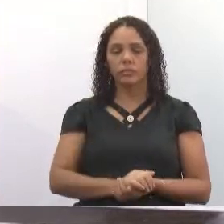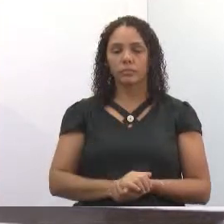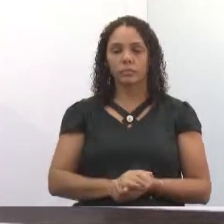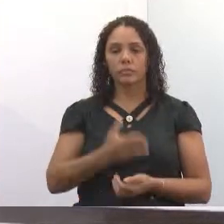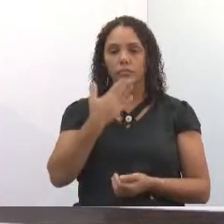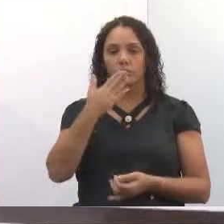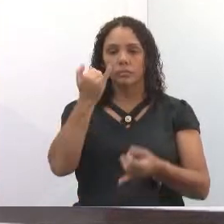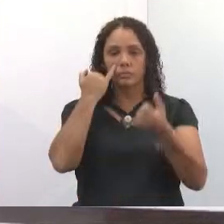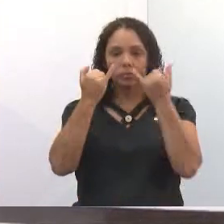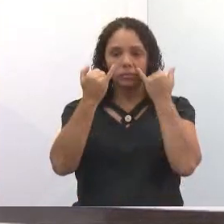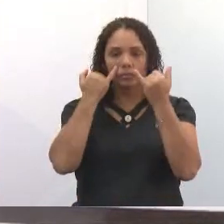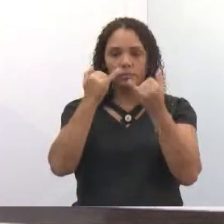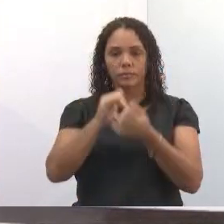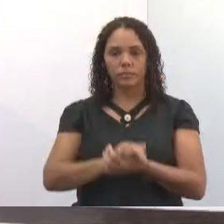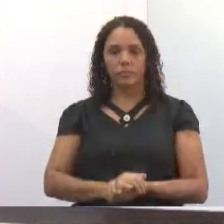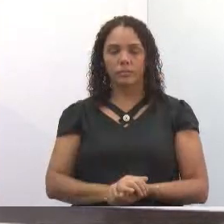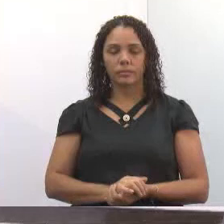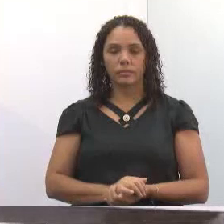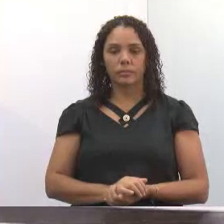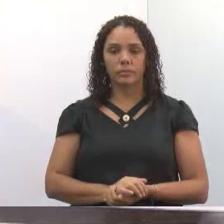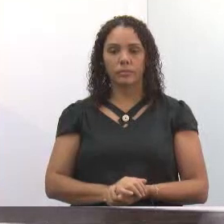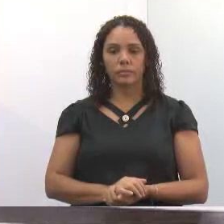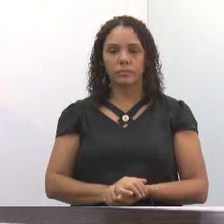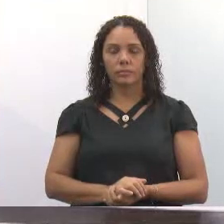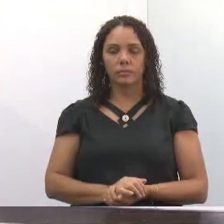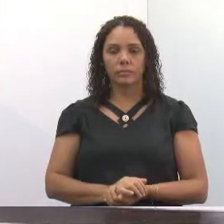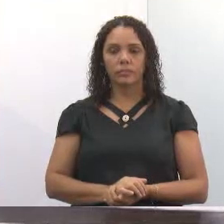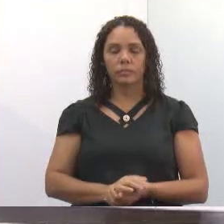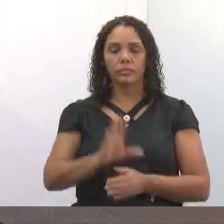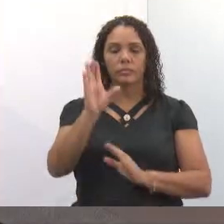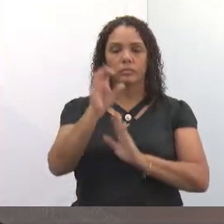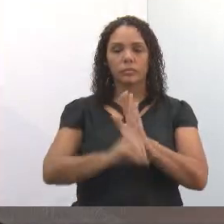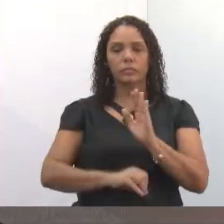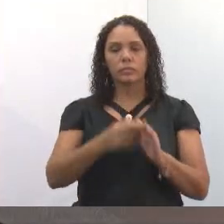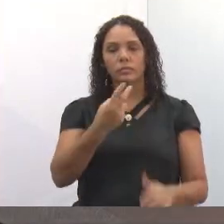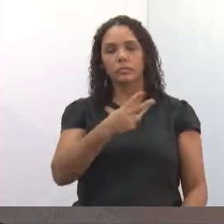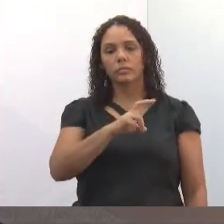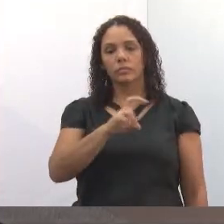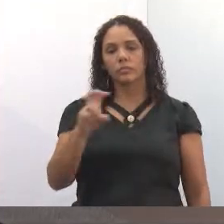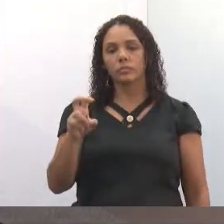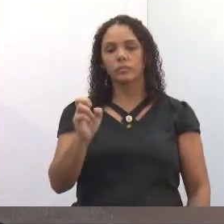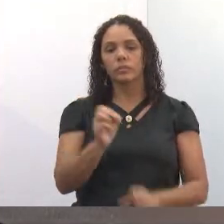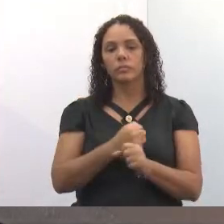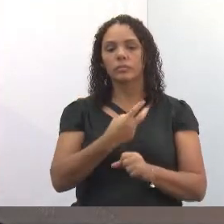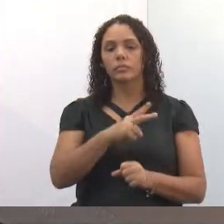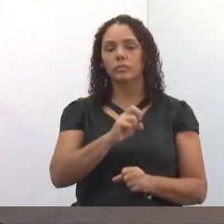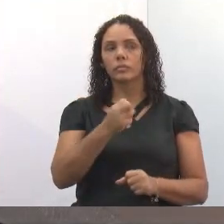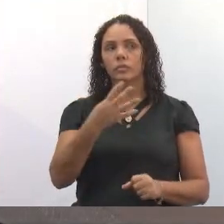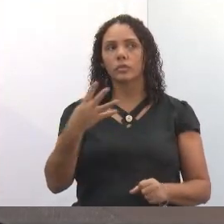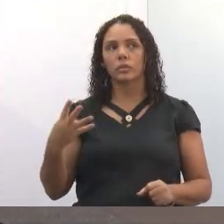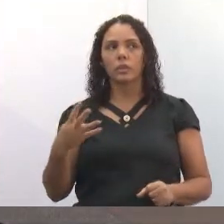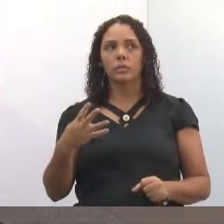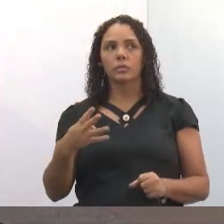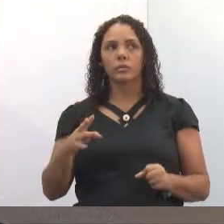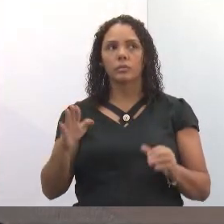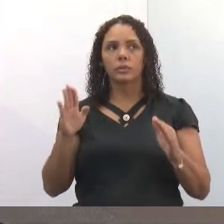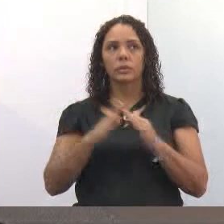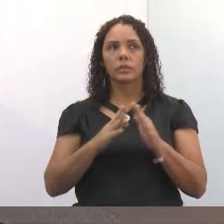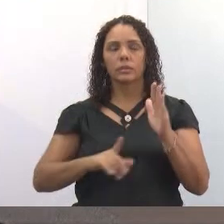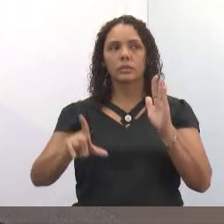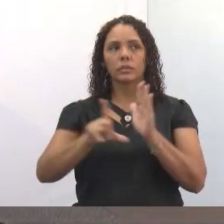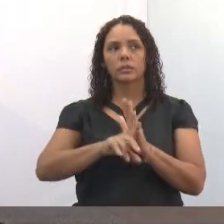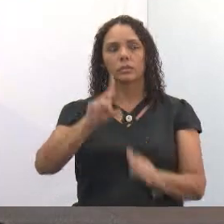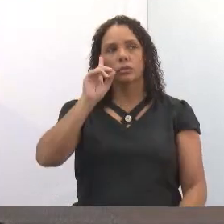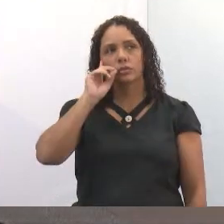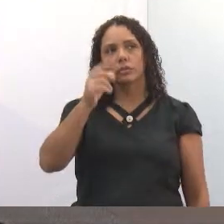de informações. Em atendimento ao ofício número 255-2024 dessa Casa Legislativa, dotada em 13